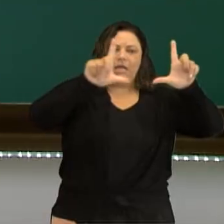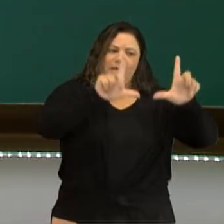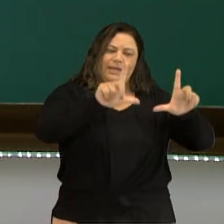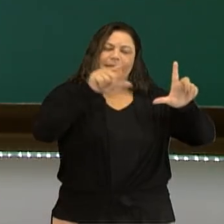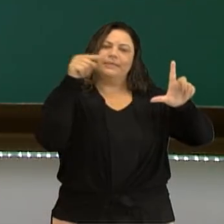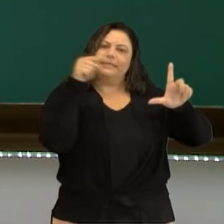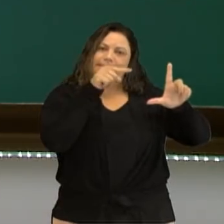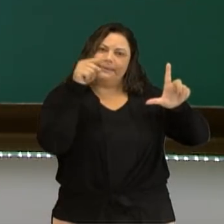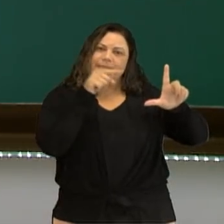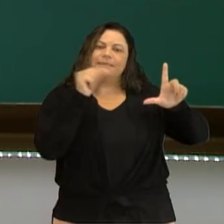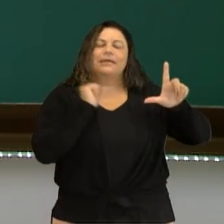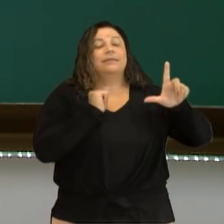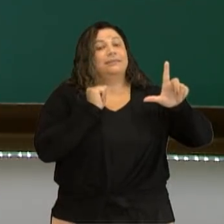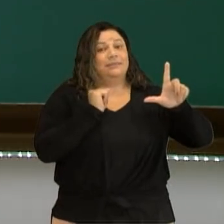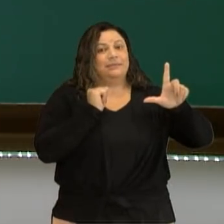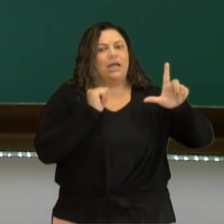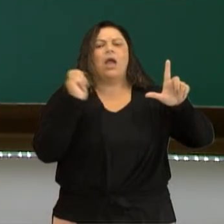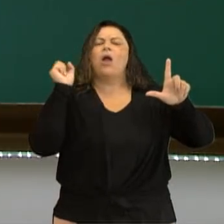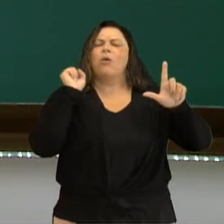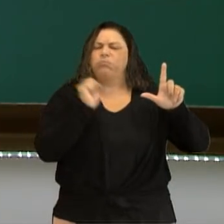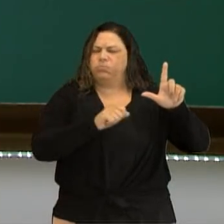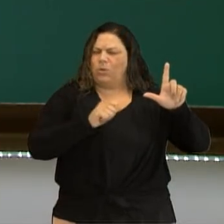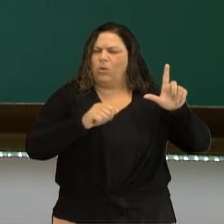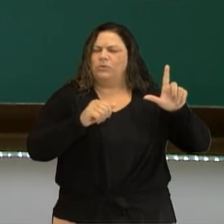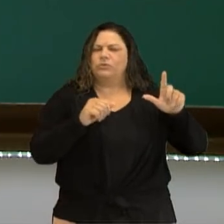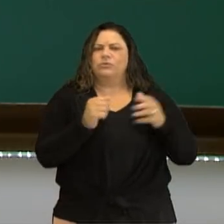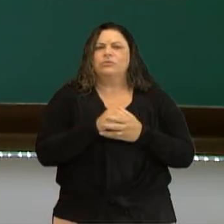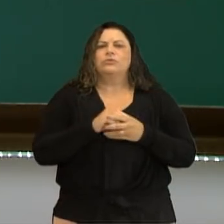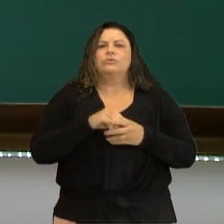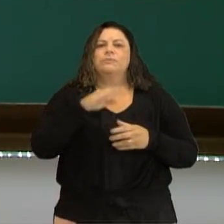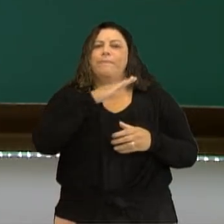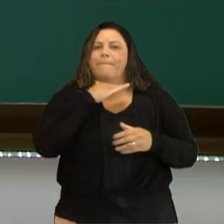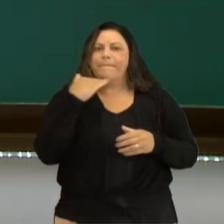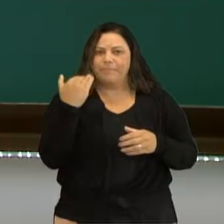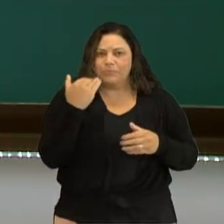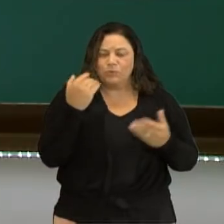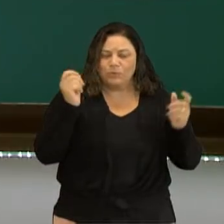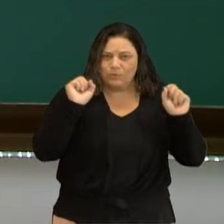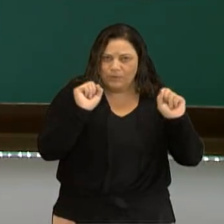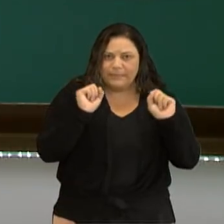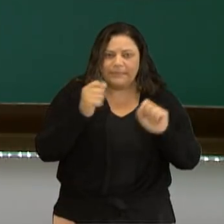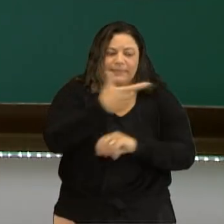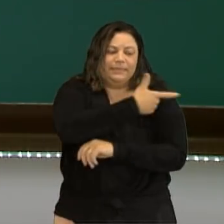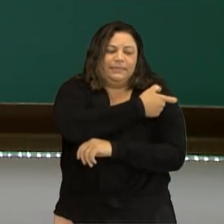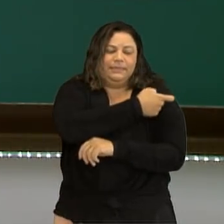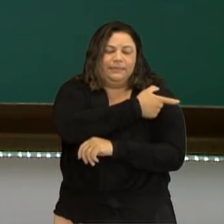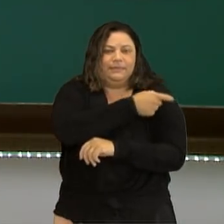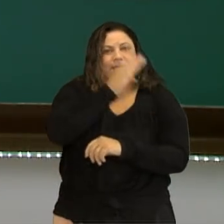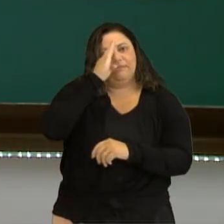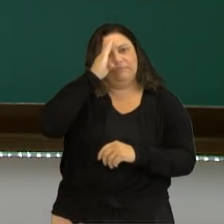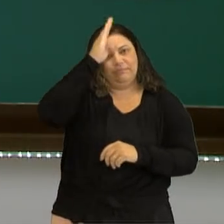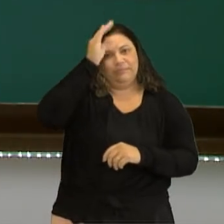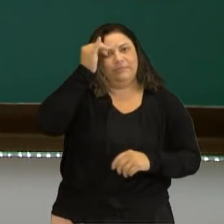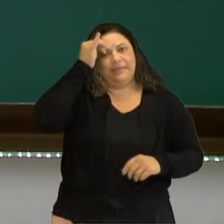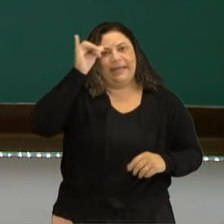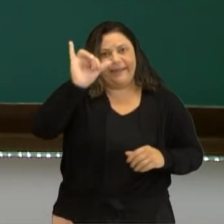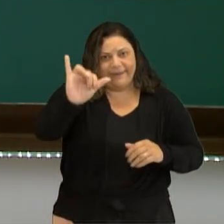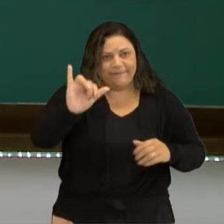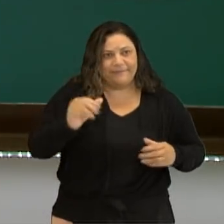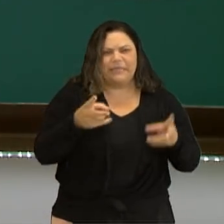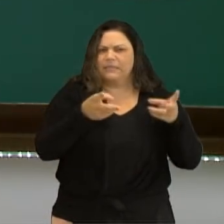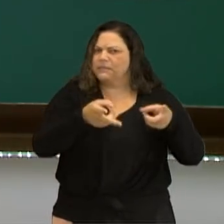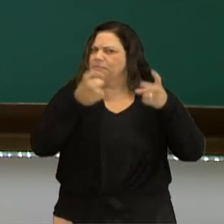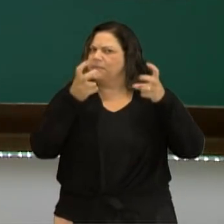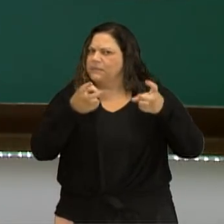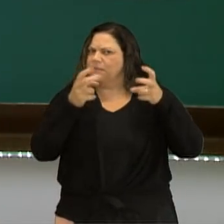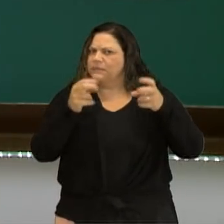mostrando. A meningite pode matar. A vacina é a principal forma de prevenção. E percebam aqui na